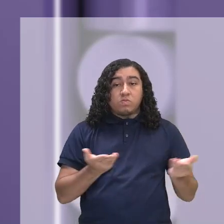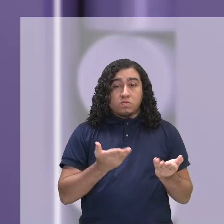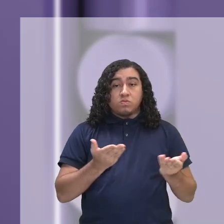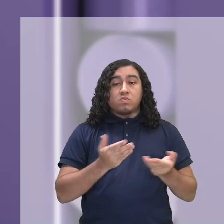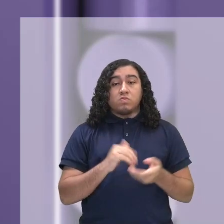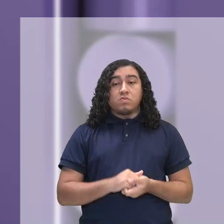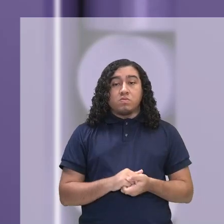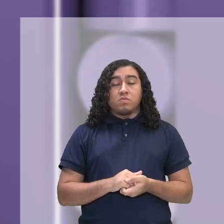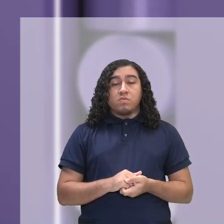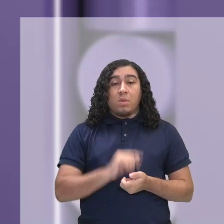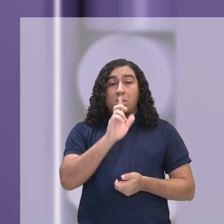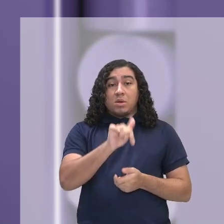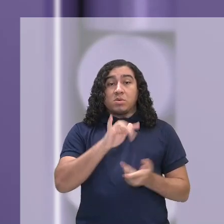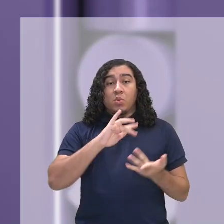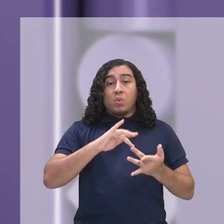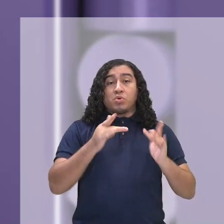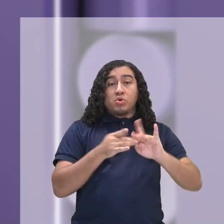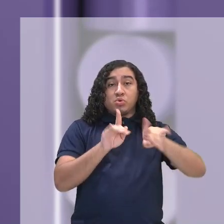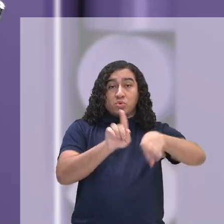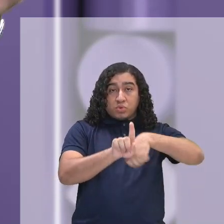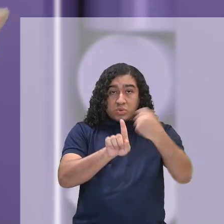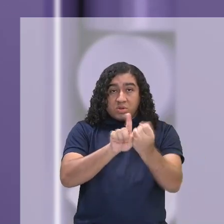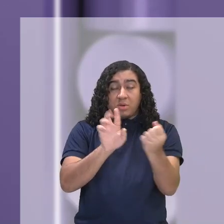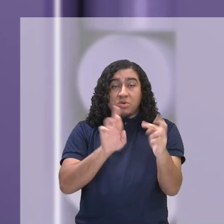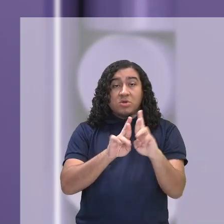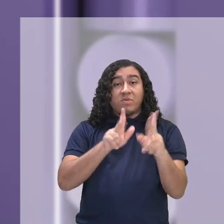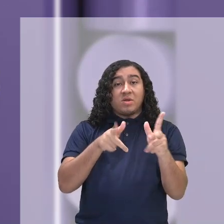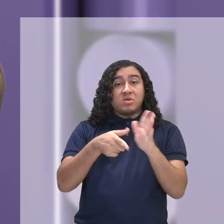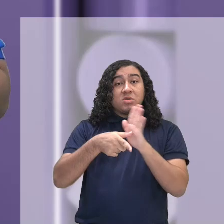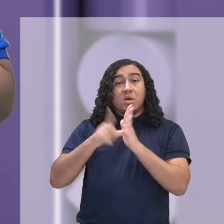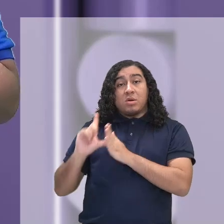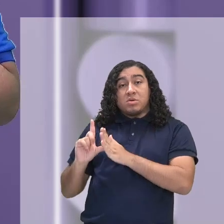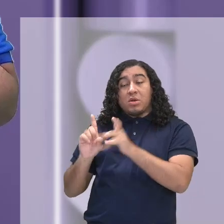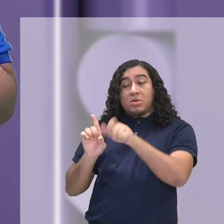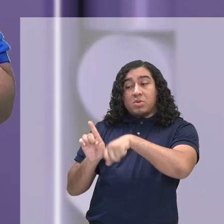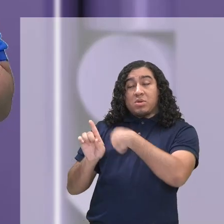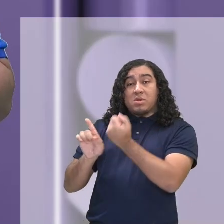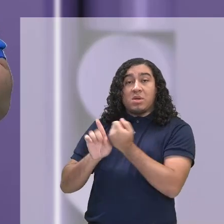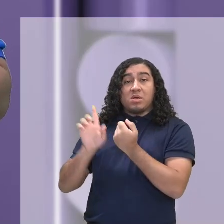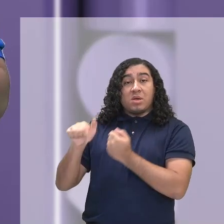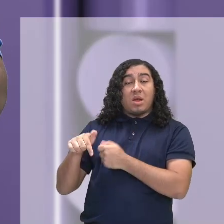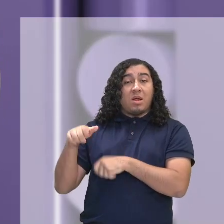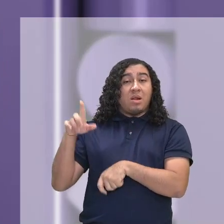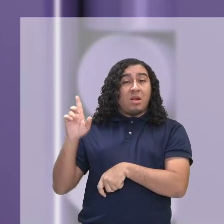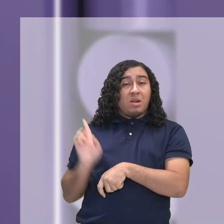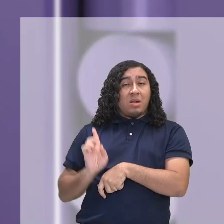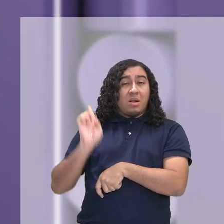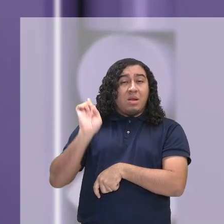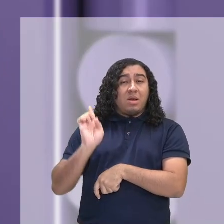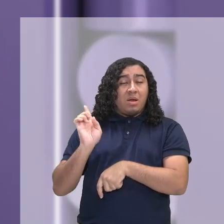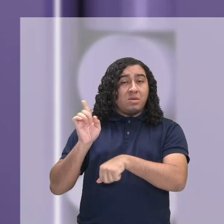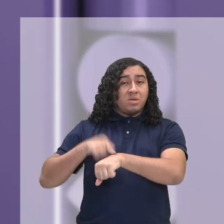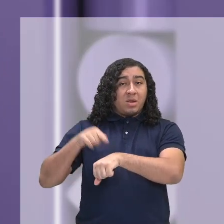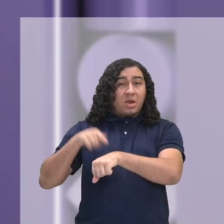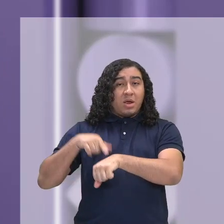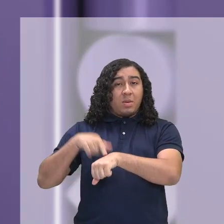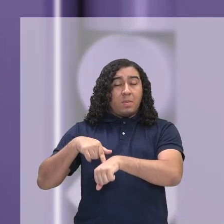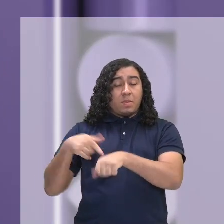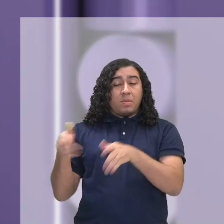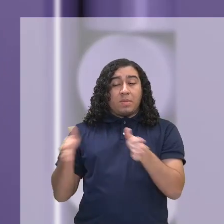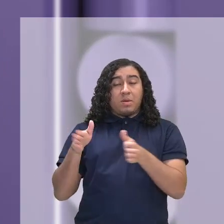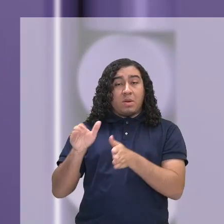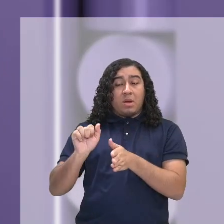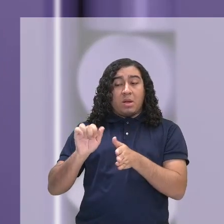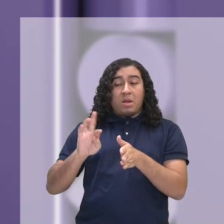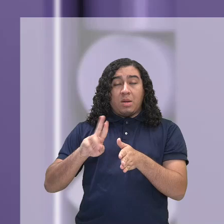realidade social bem diferente da sociedade do tempo de Abraão. Então, essa mensagem ela precisa ser atualizada.